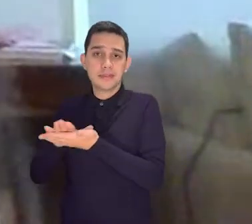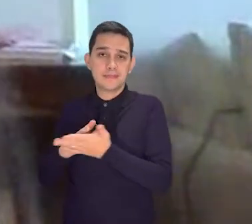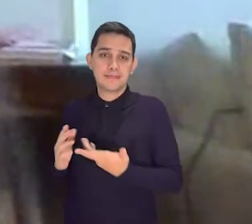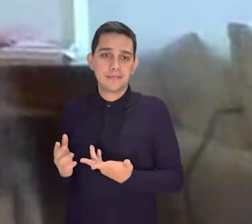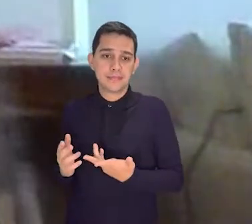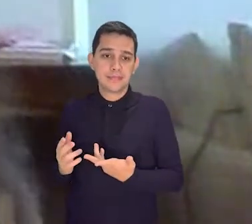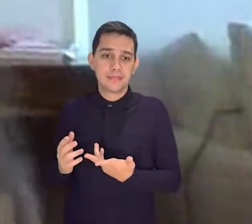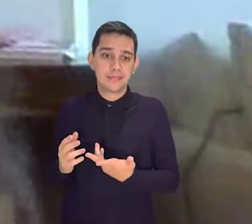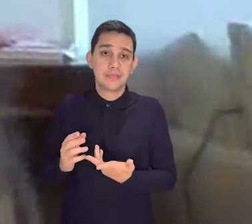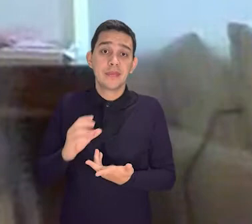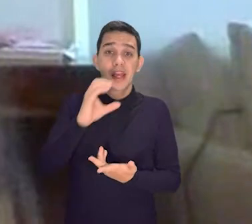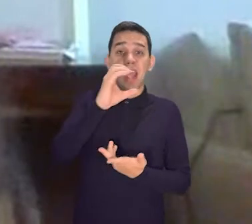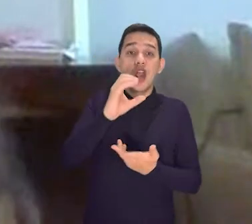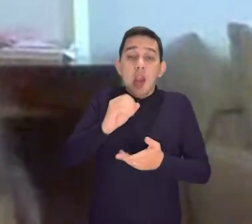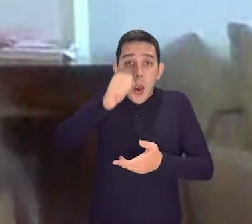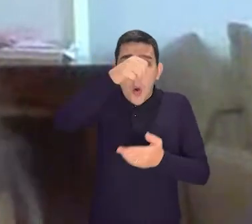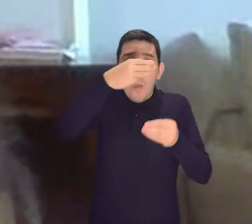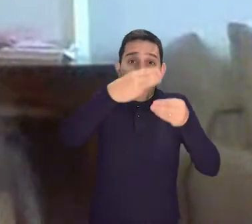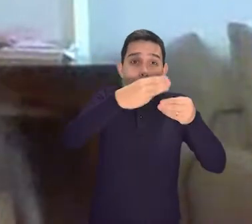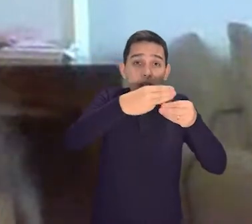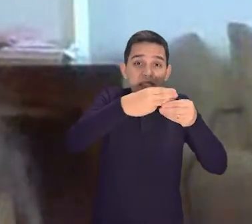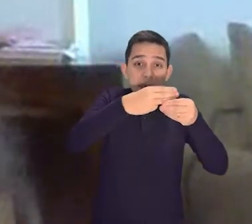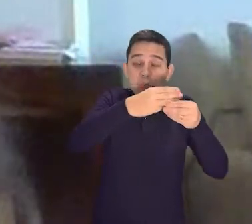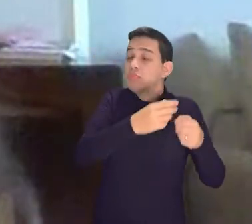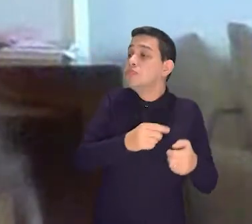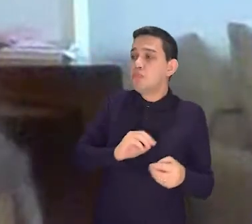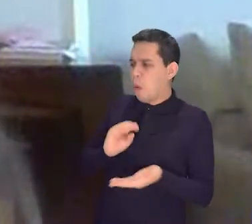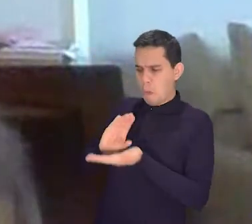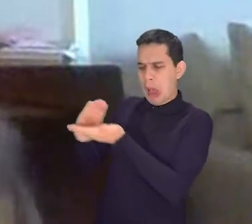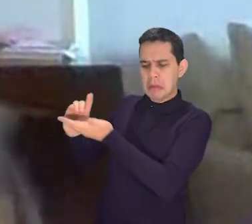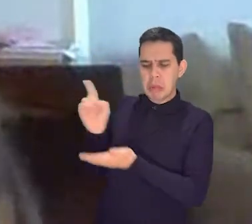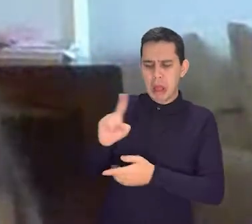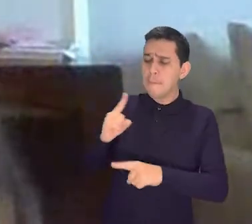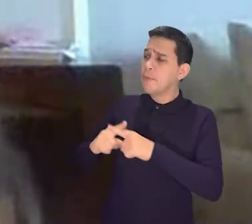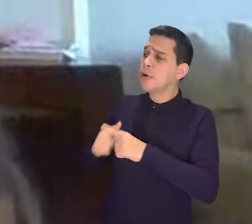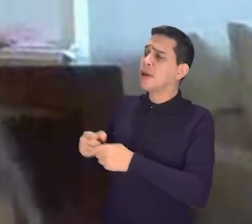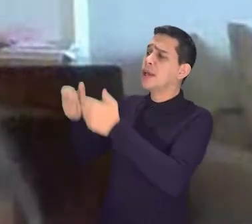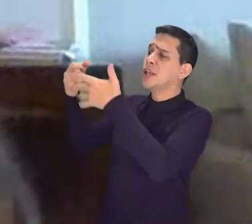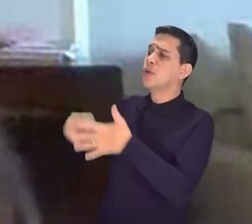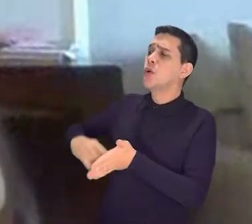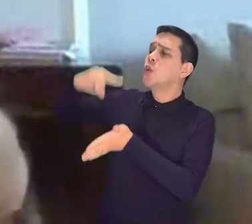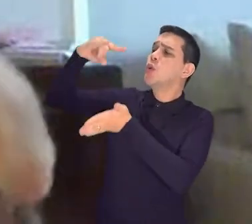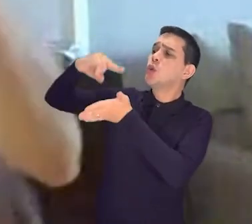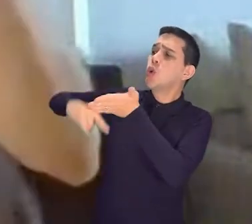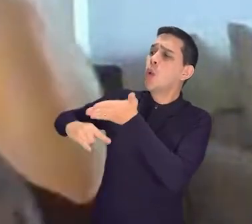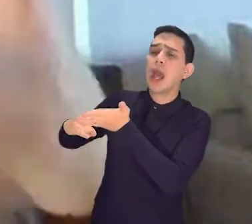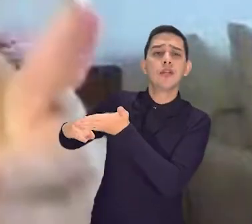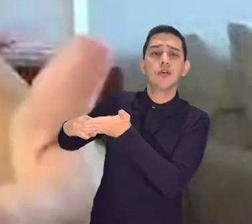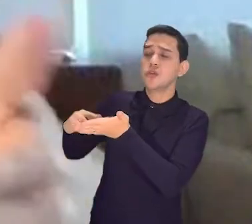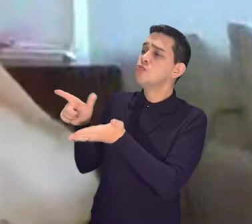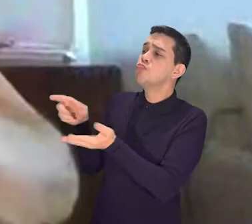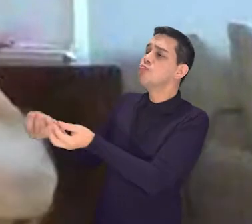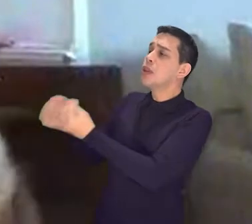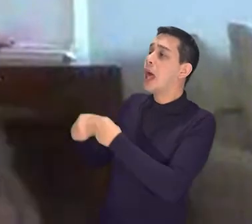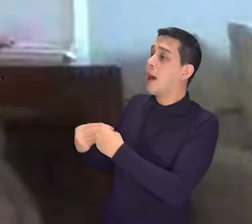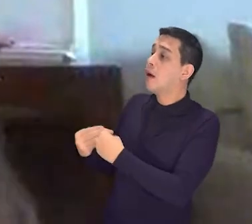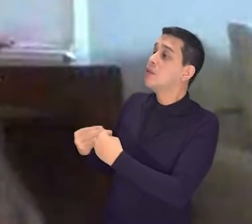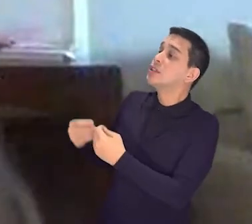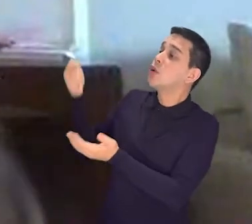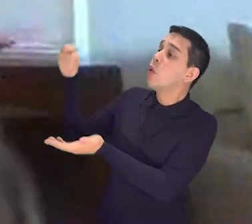realizaria a prestação de contas respectiva de uma maneira adequada, e que eles estão glosando